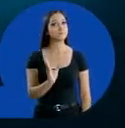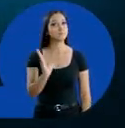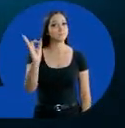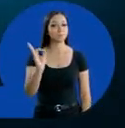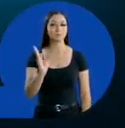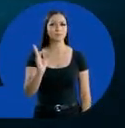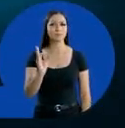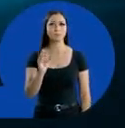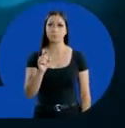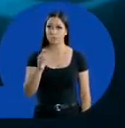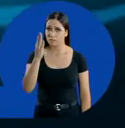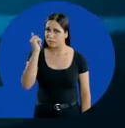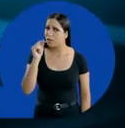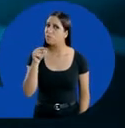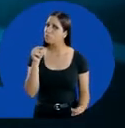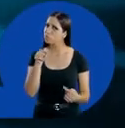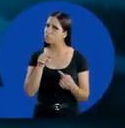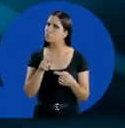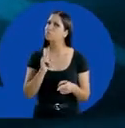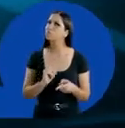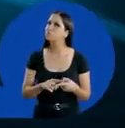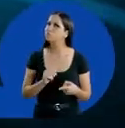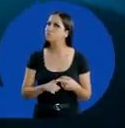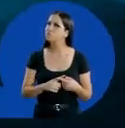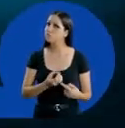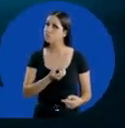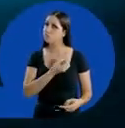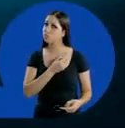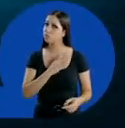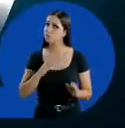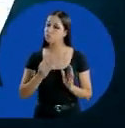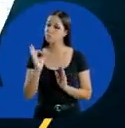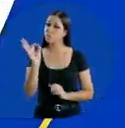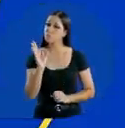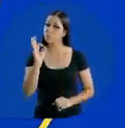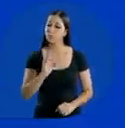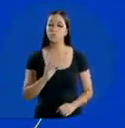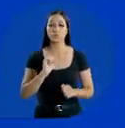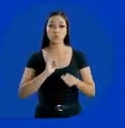1,9%. E você sabe por que nossos números da Covid são melhores?